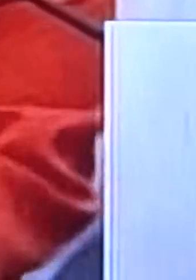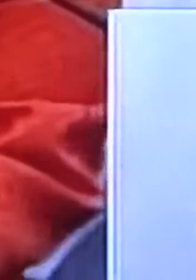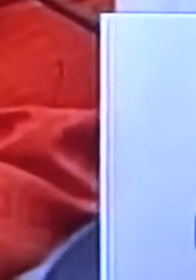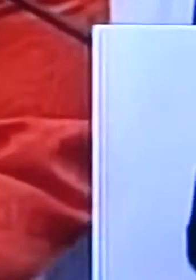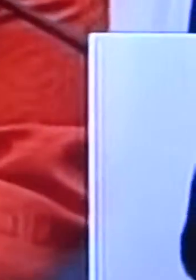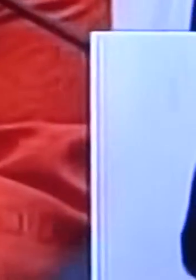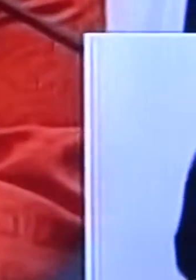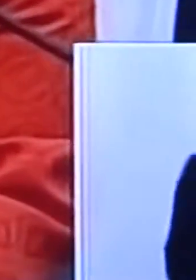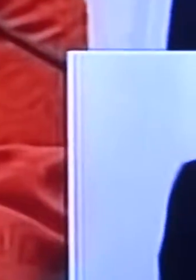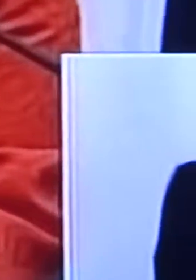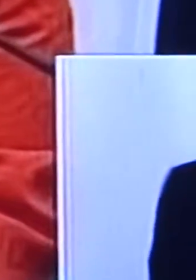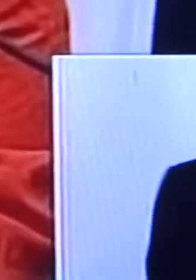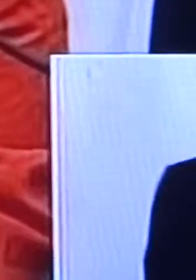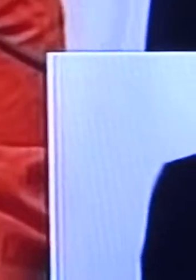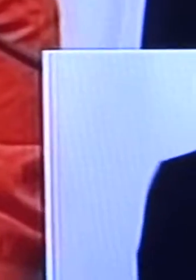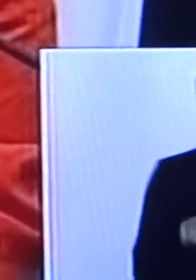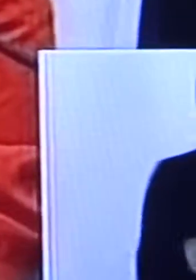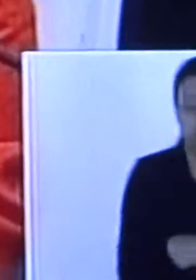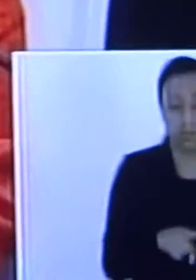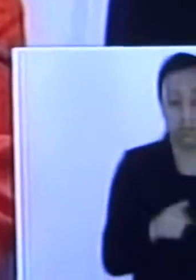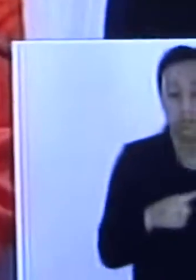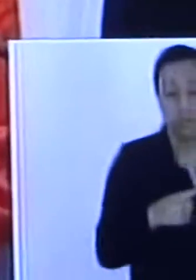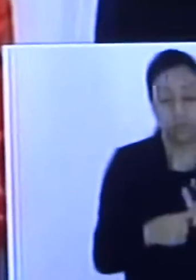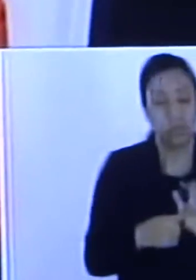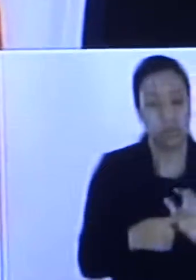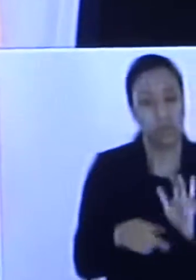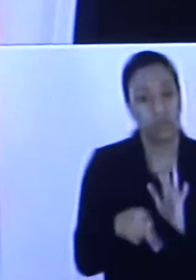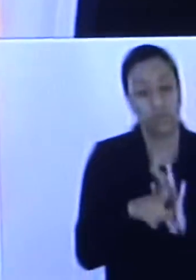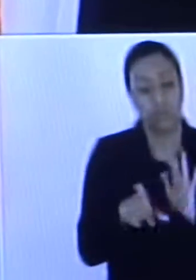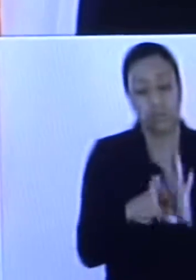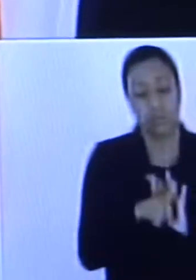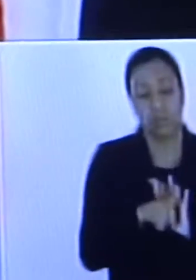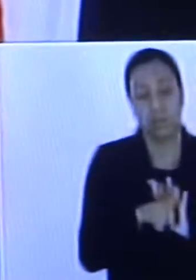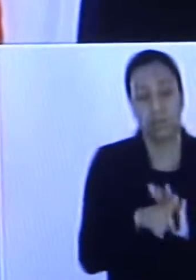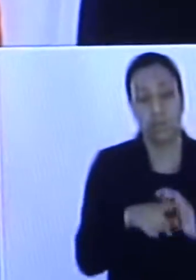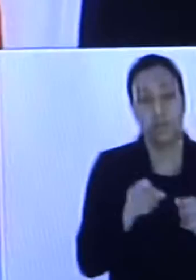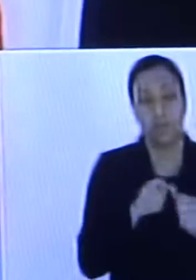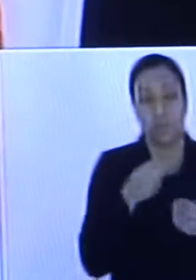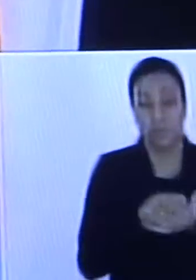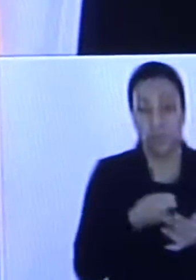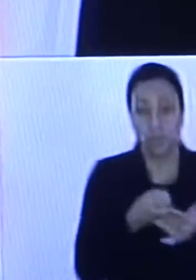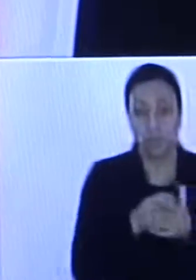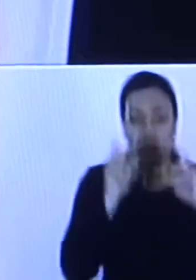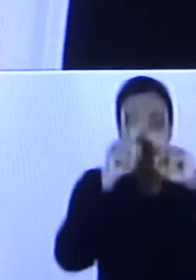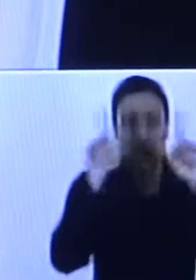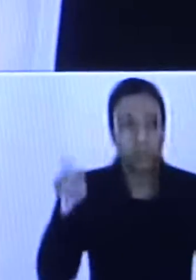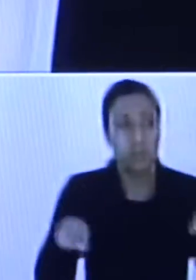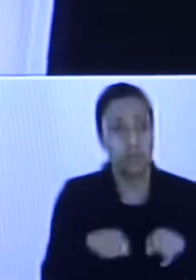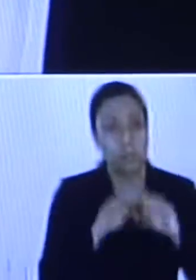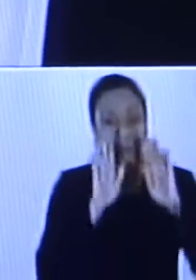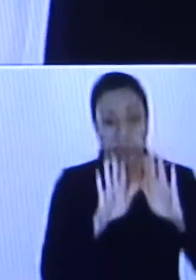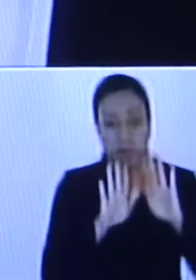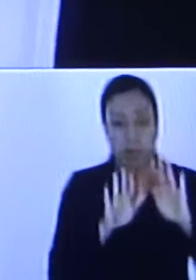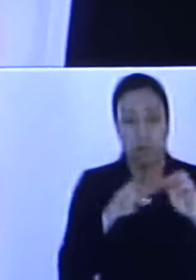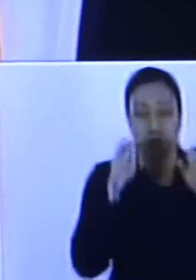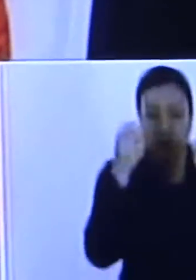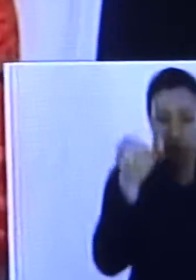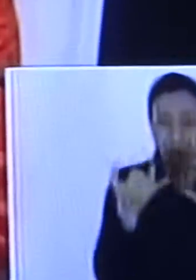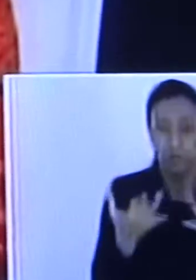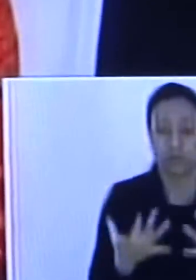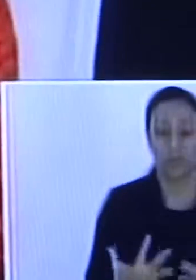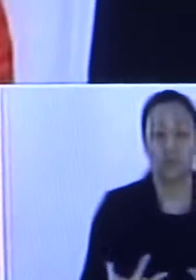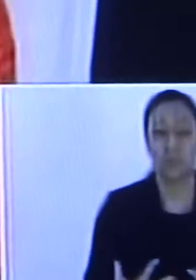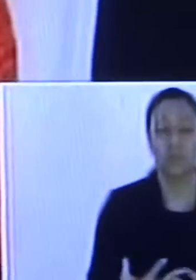eles sofrem. E também apresentamos um projeto de lei que torna obrigatória a fixação de placas ou cartazes que especifica